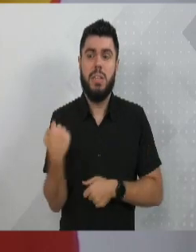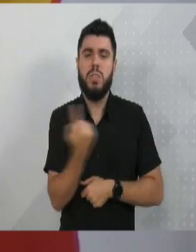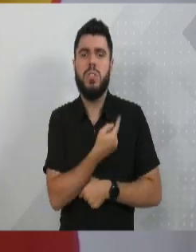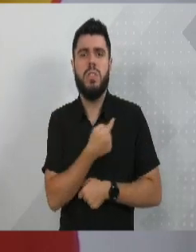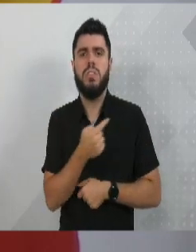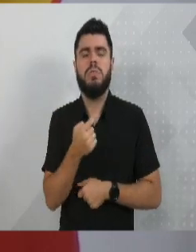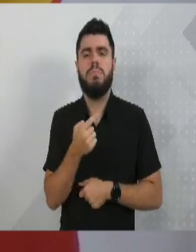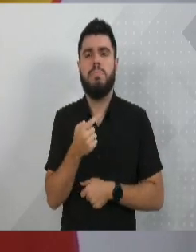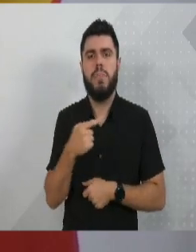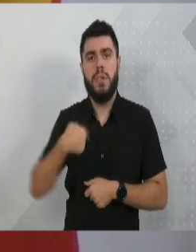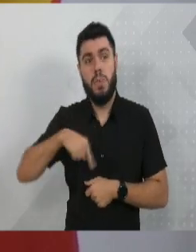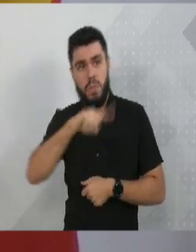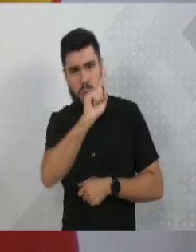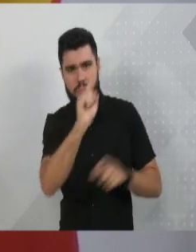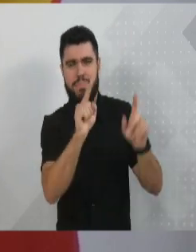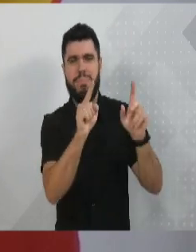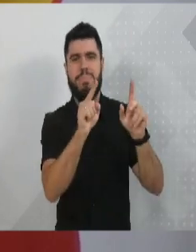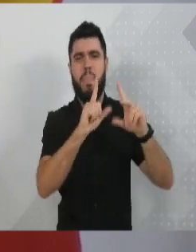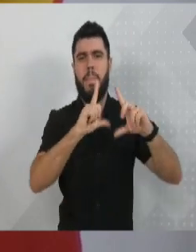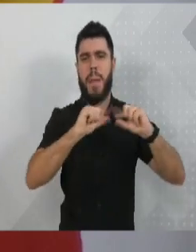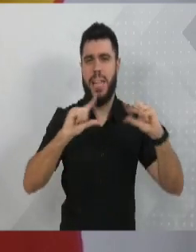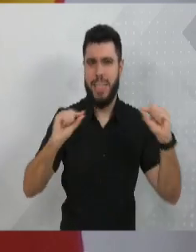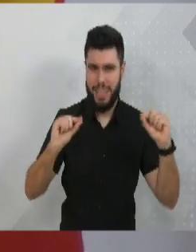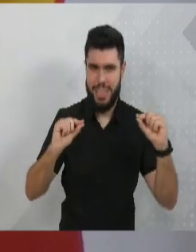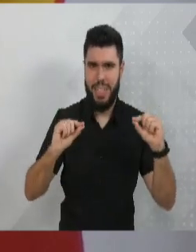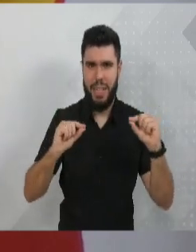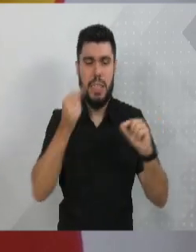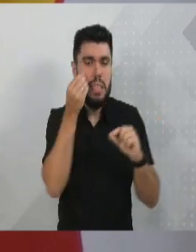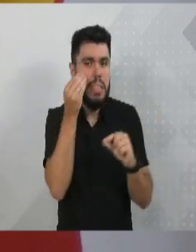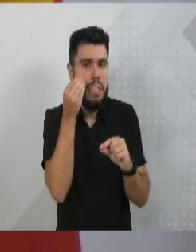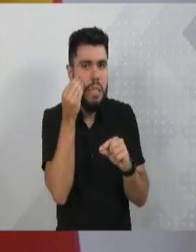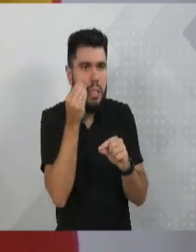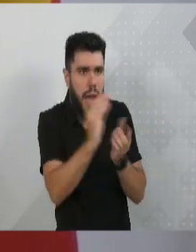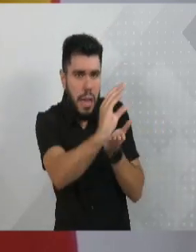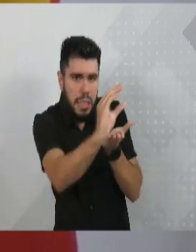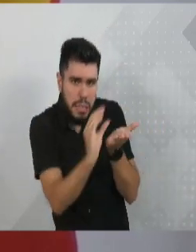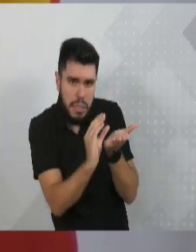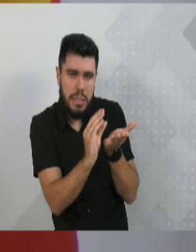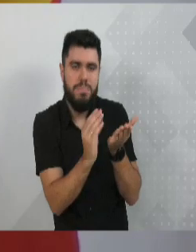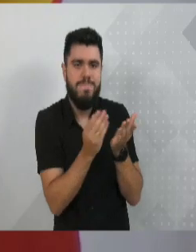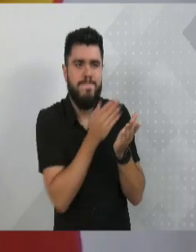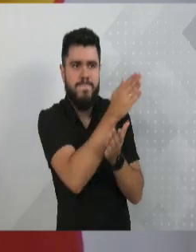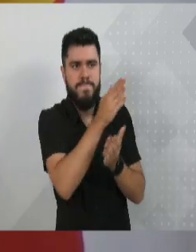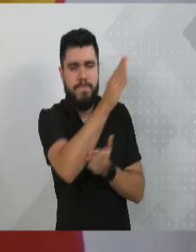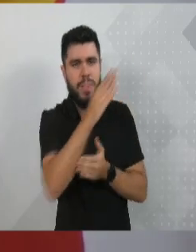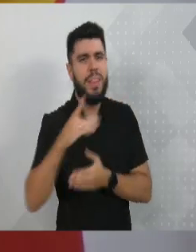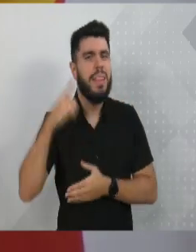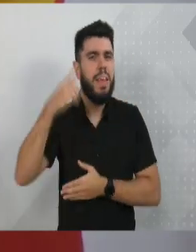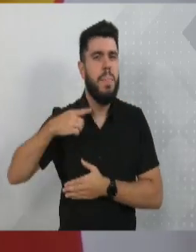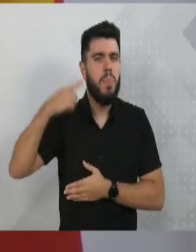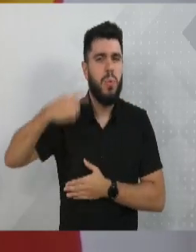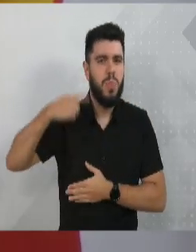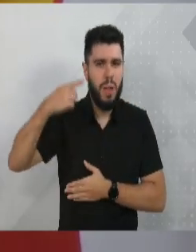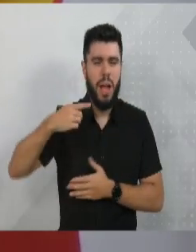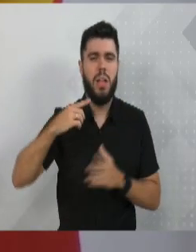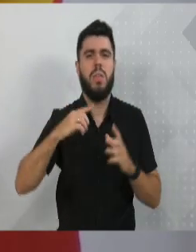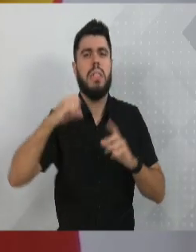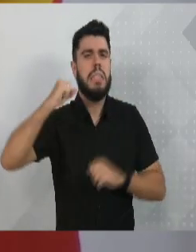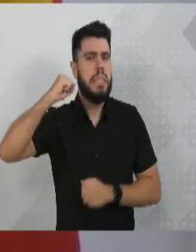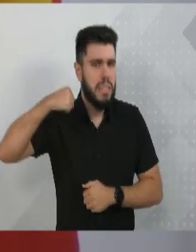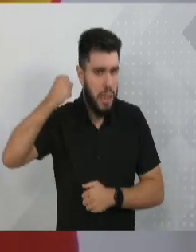fomos a Brasília atrás de uns recursos aí visitando todos os nossos deputados todos nossos